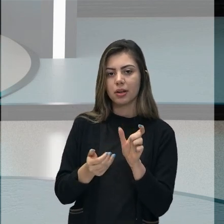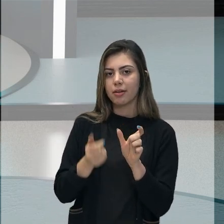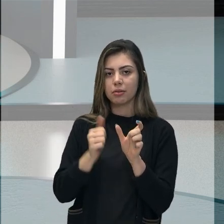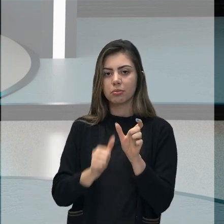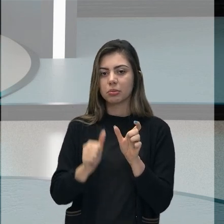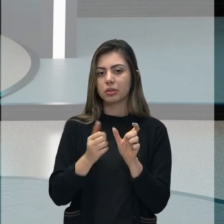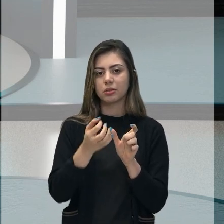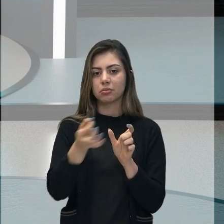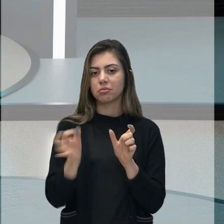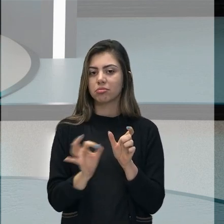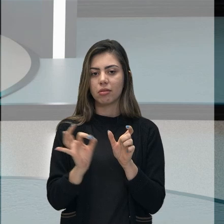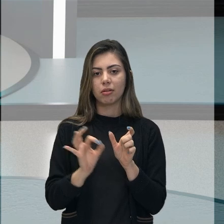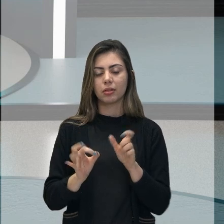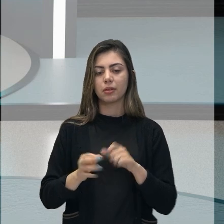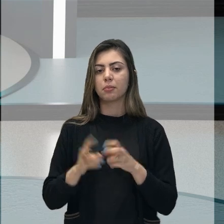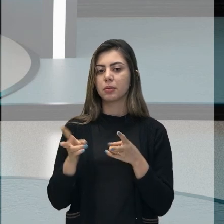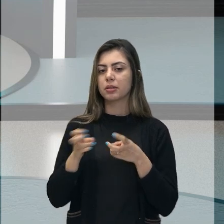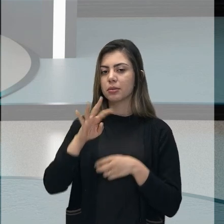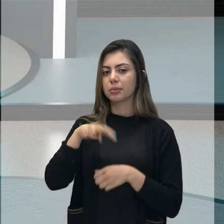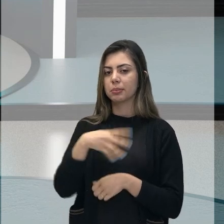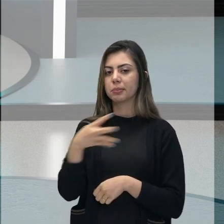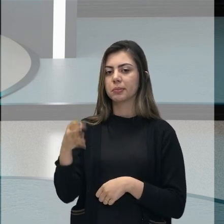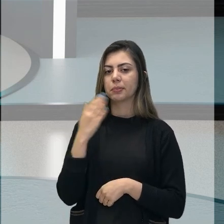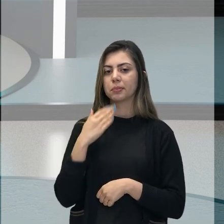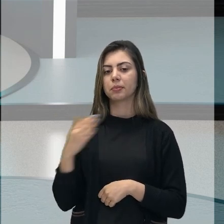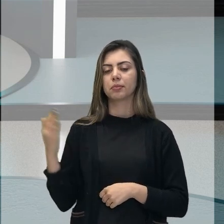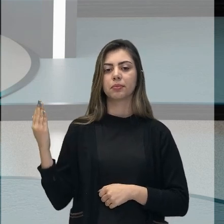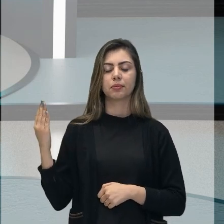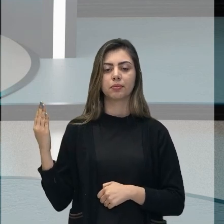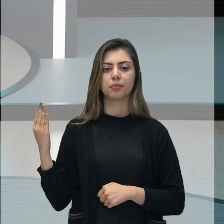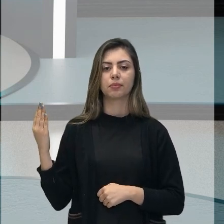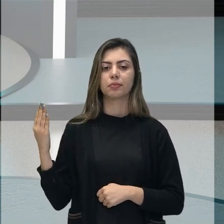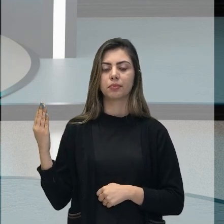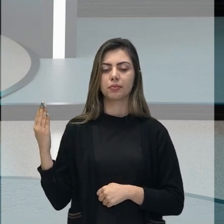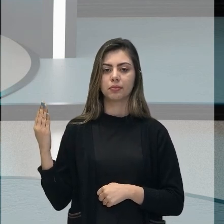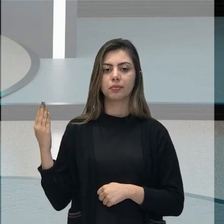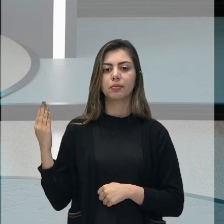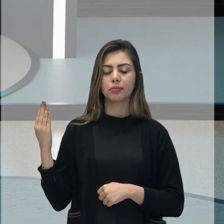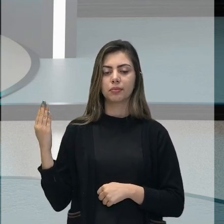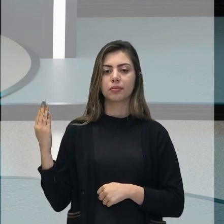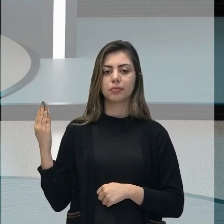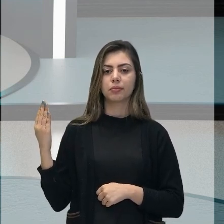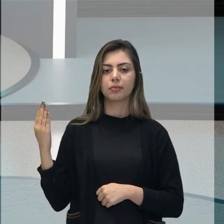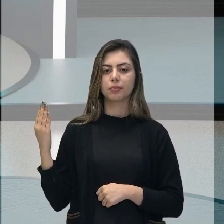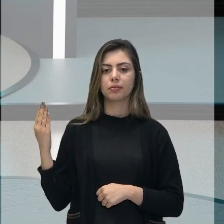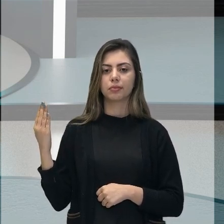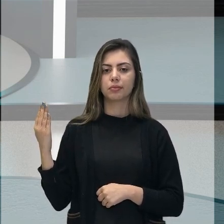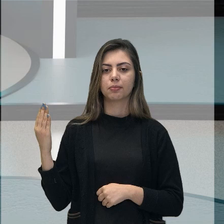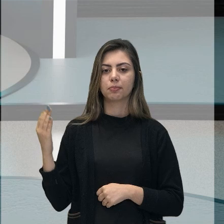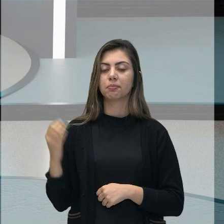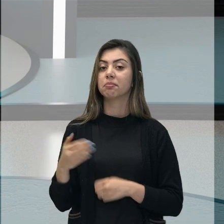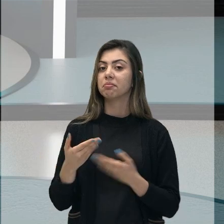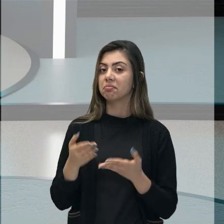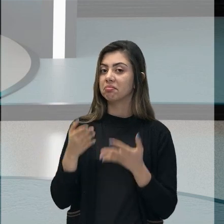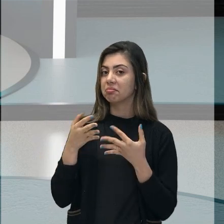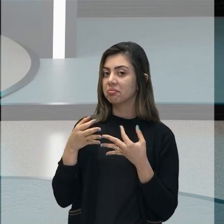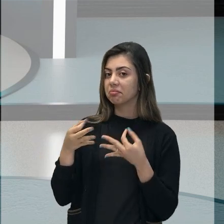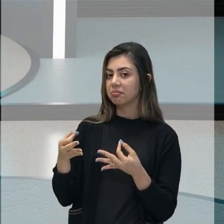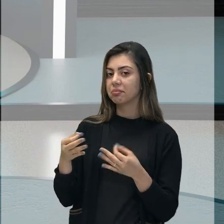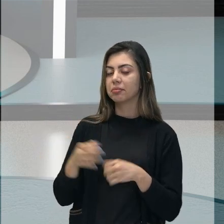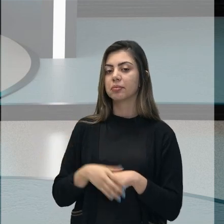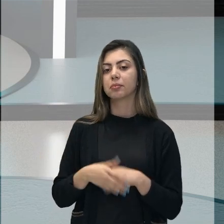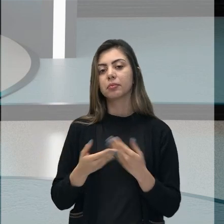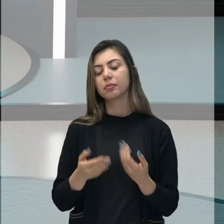tu tenias, ele tinha, teníamos, tenias e eles teniam. Perceberam? O